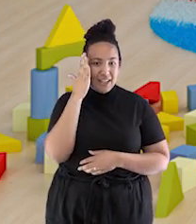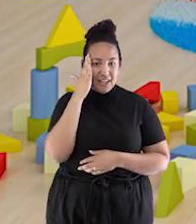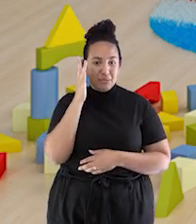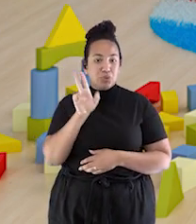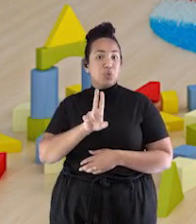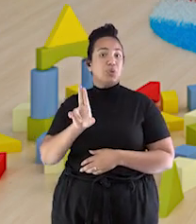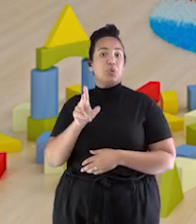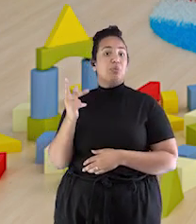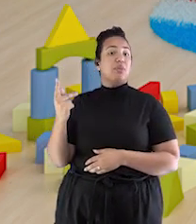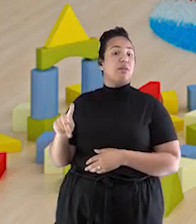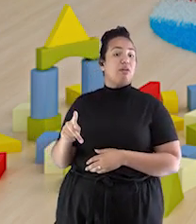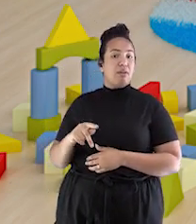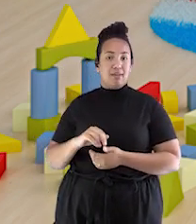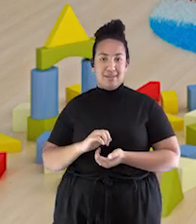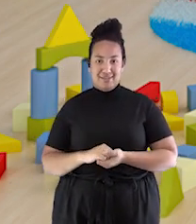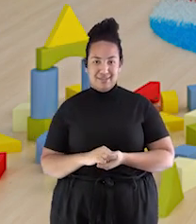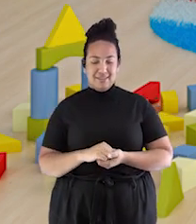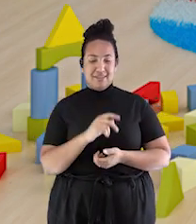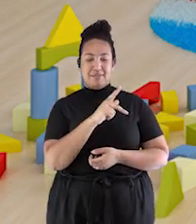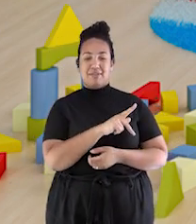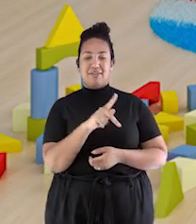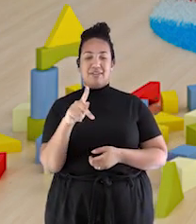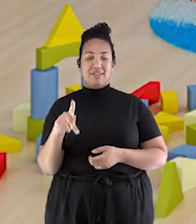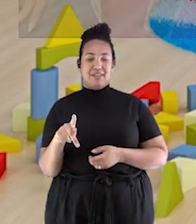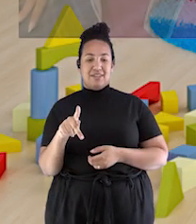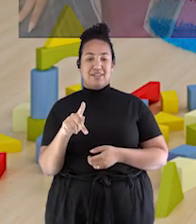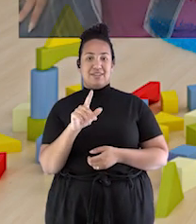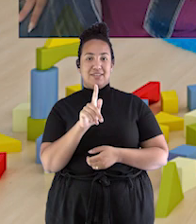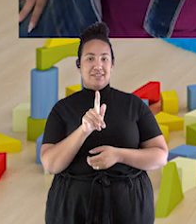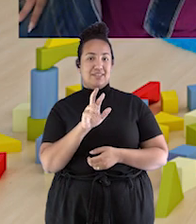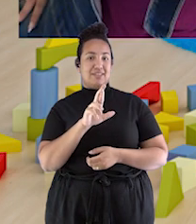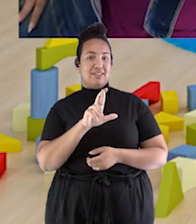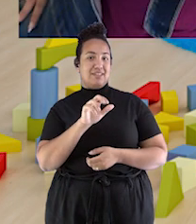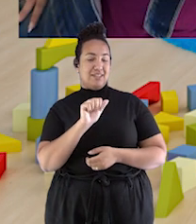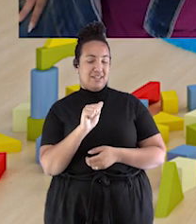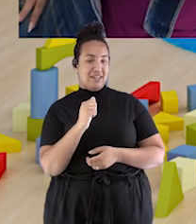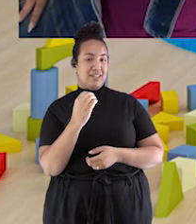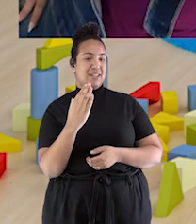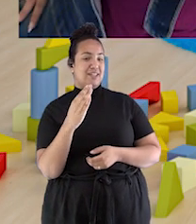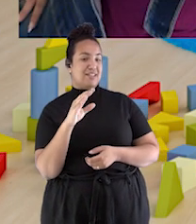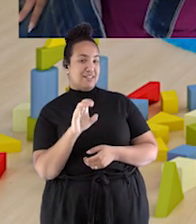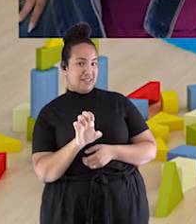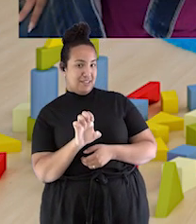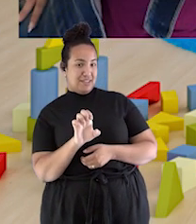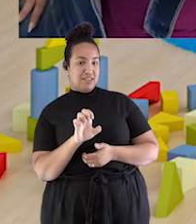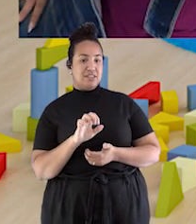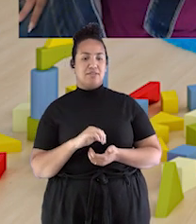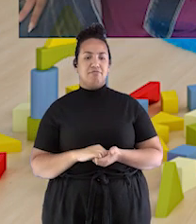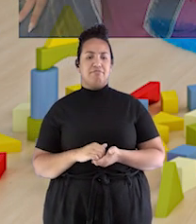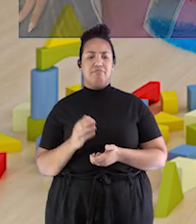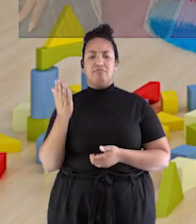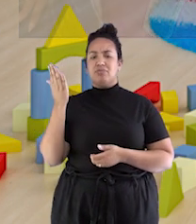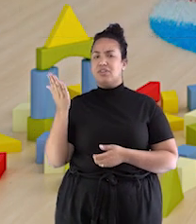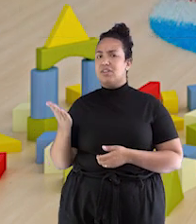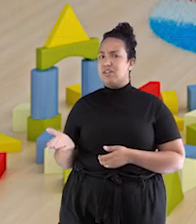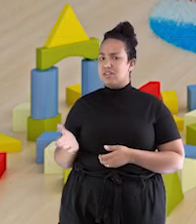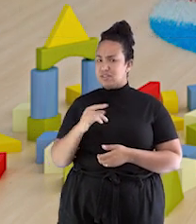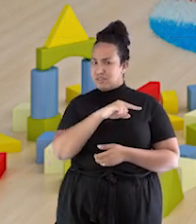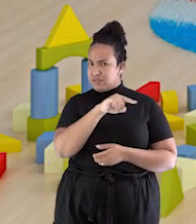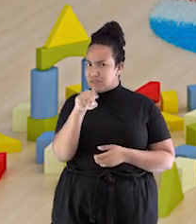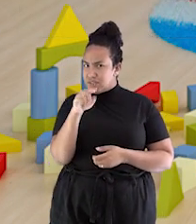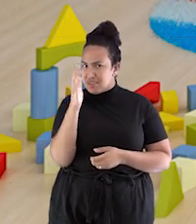adivinhar? Qual o nome dela? É a professora Grace! E esse aqui, vocês